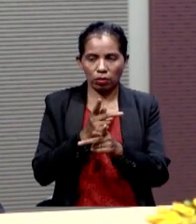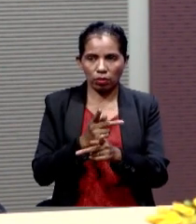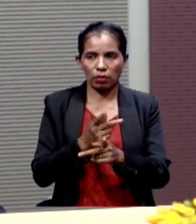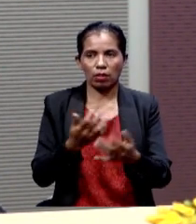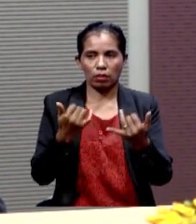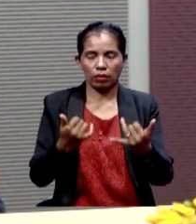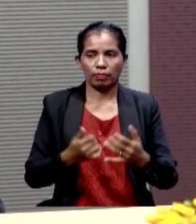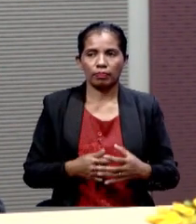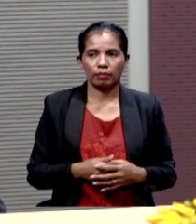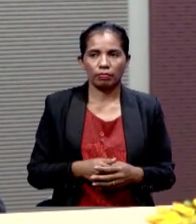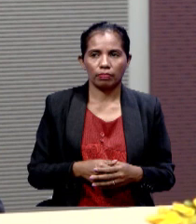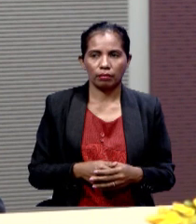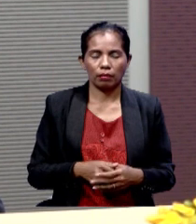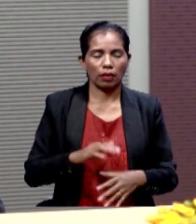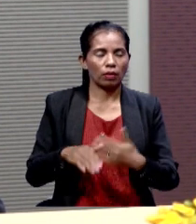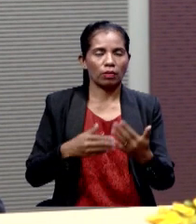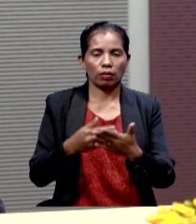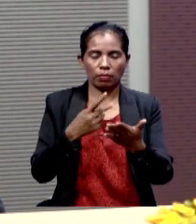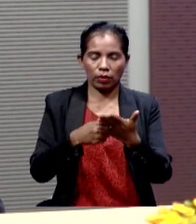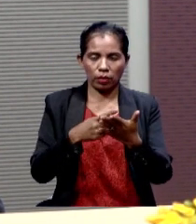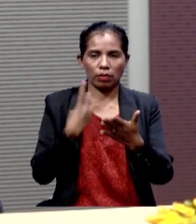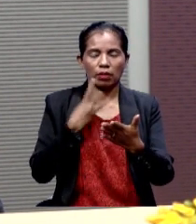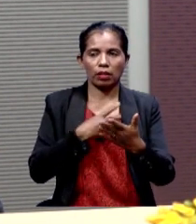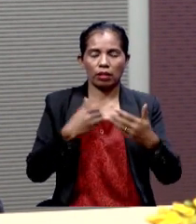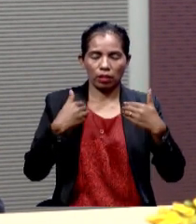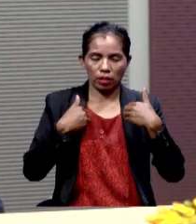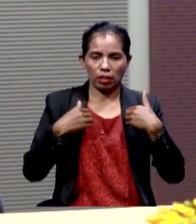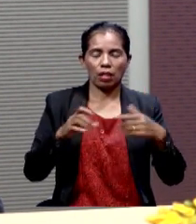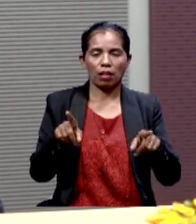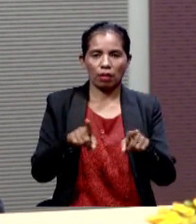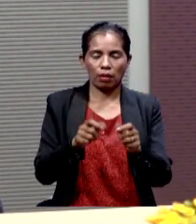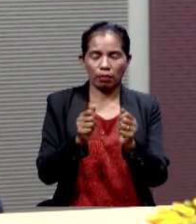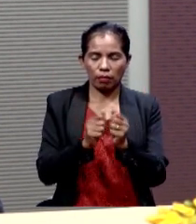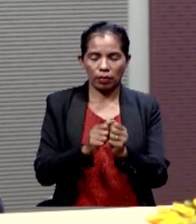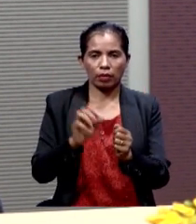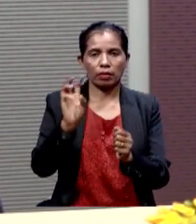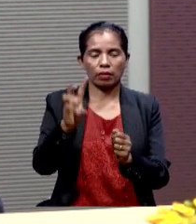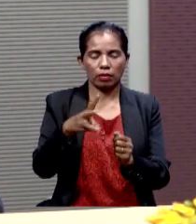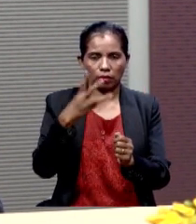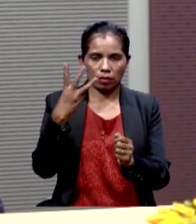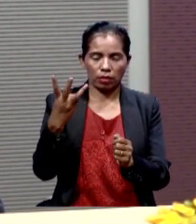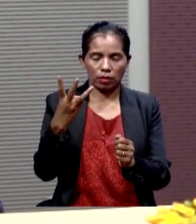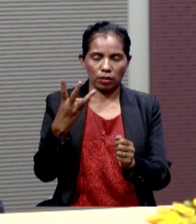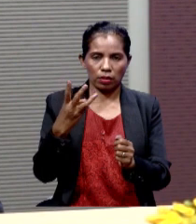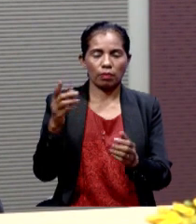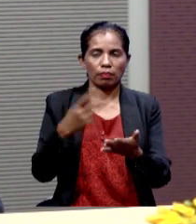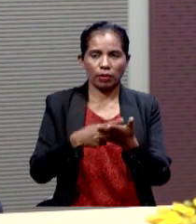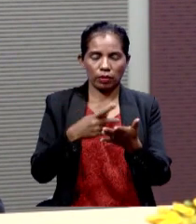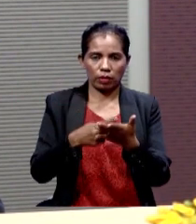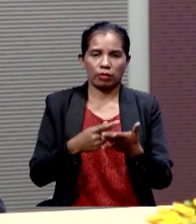fundo petróleo. Total projeto ser bem mais aí, vamos ter 15-16 projetos, incluindo